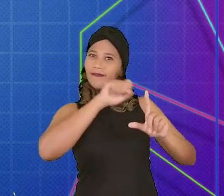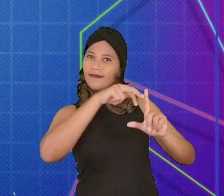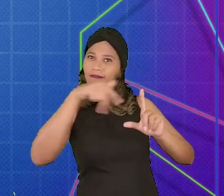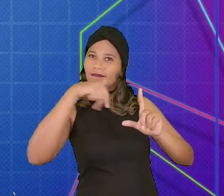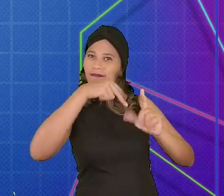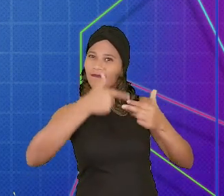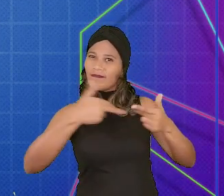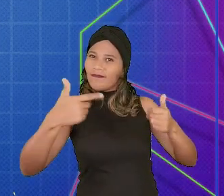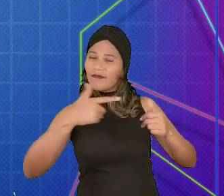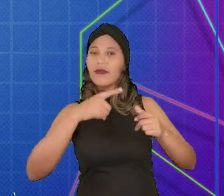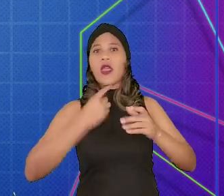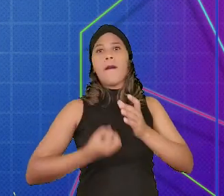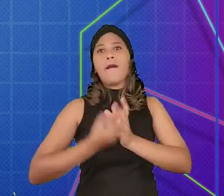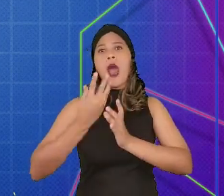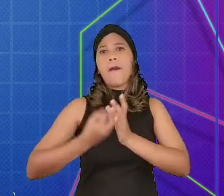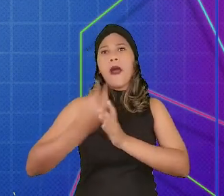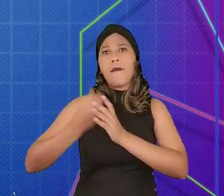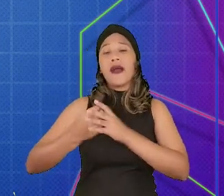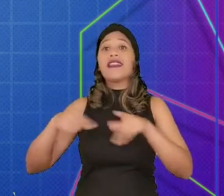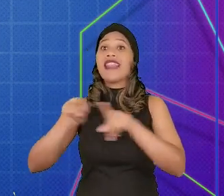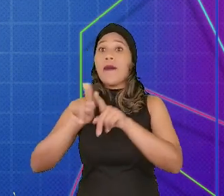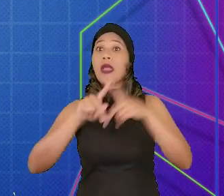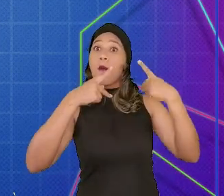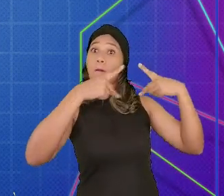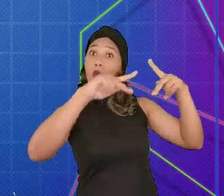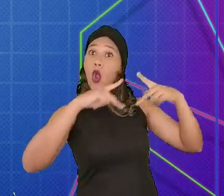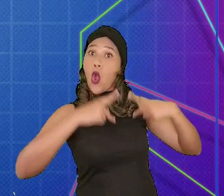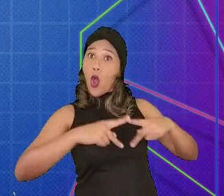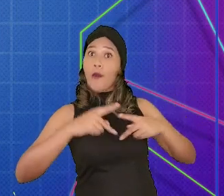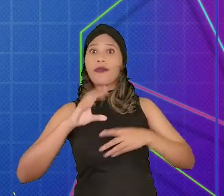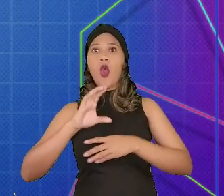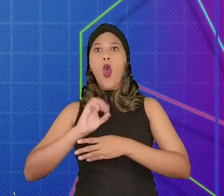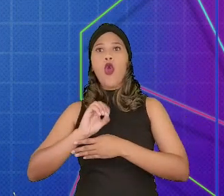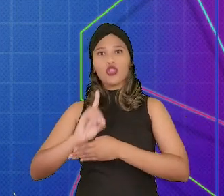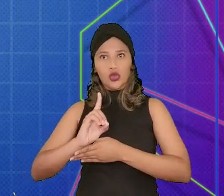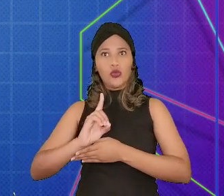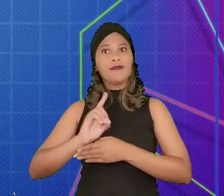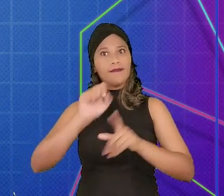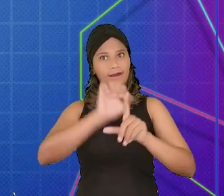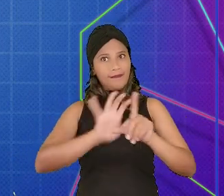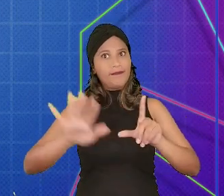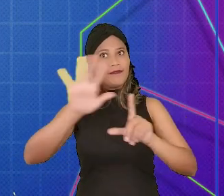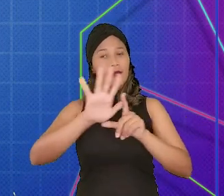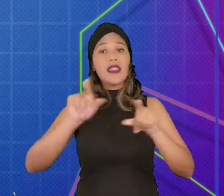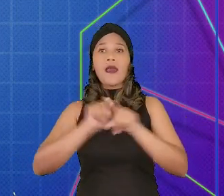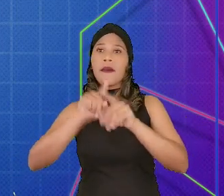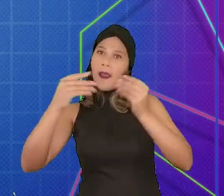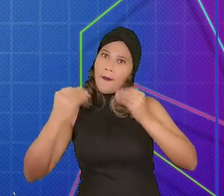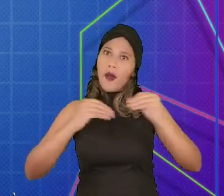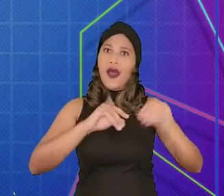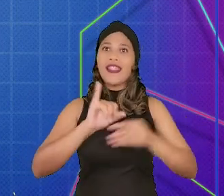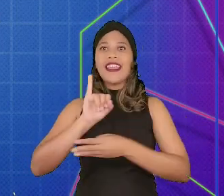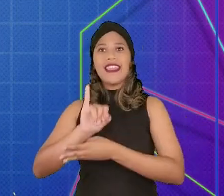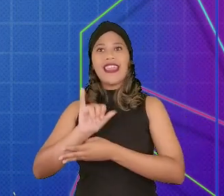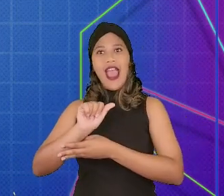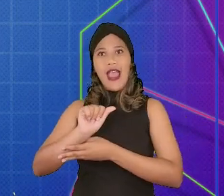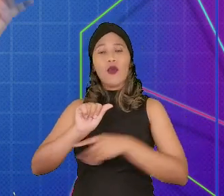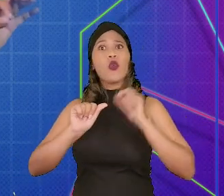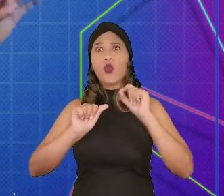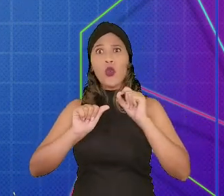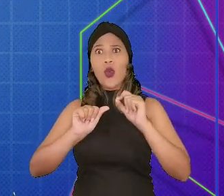mapas e os personagens, enquanto os programadores trabalham nos códigos das interfaces e adicionam a IA,